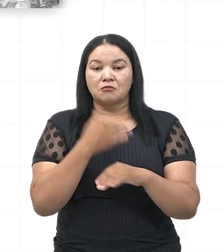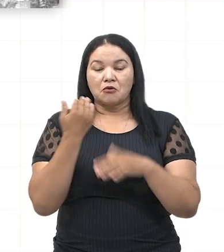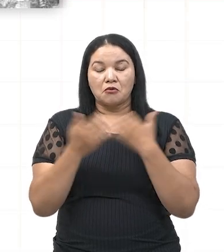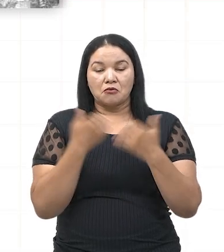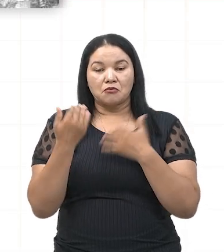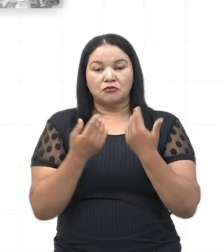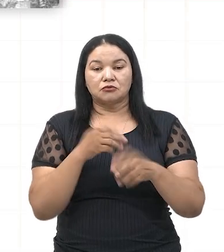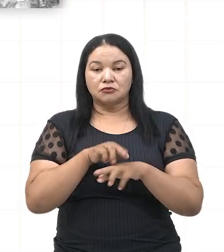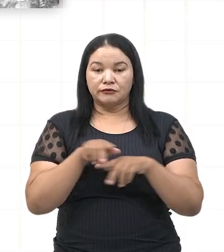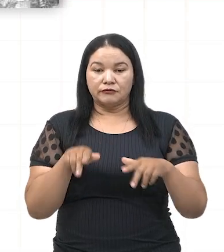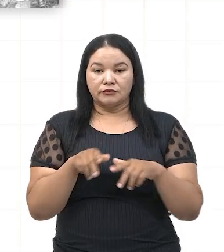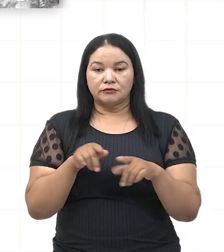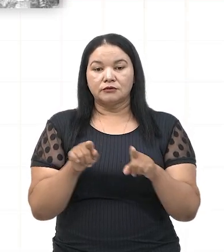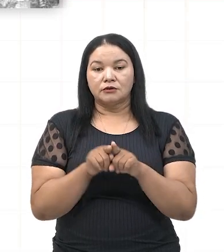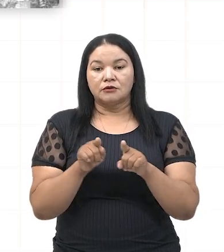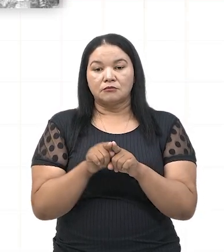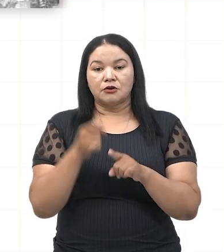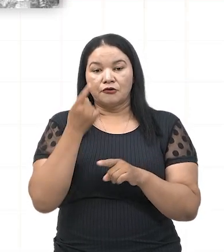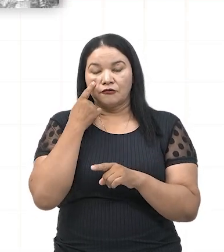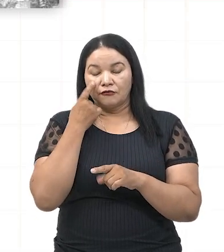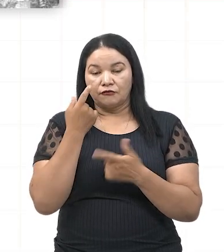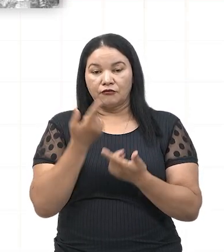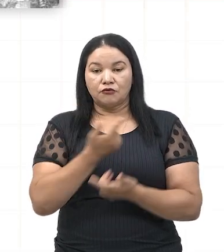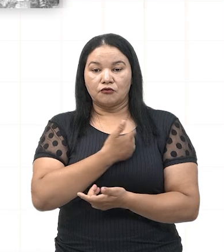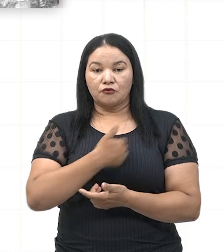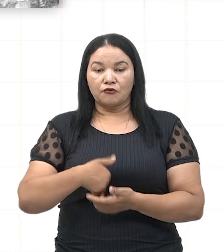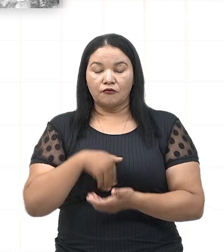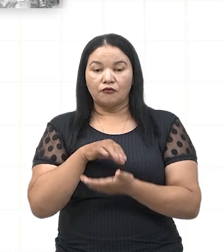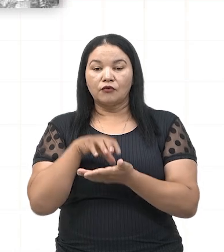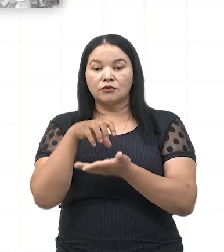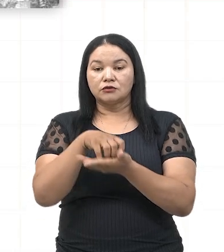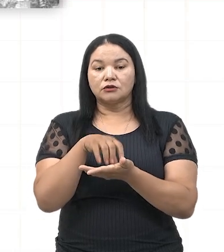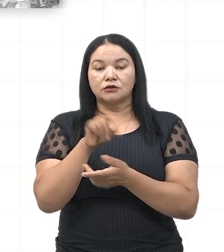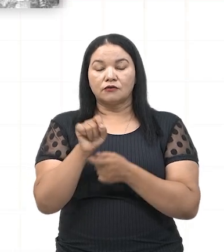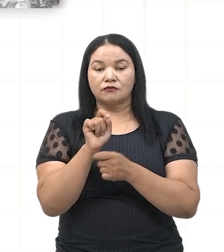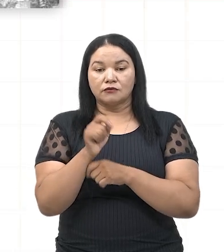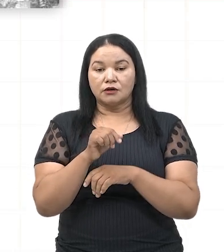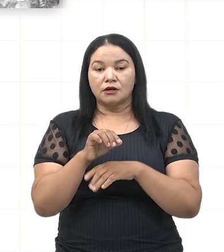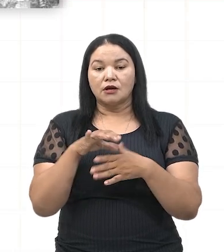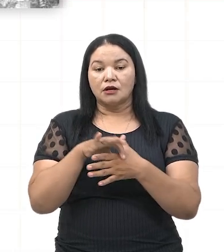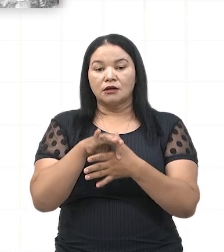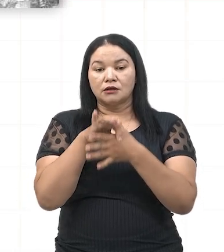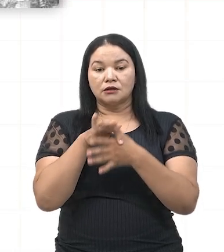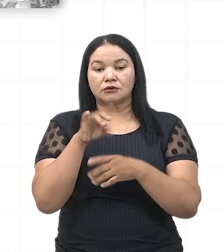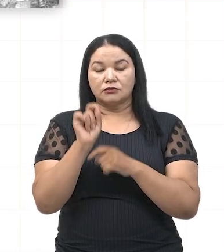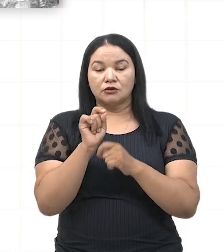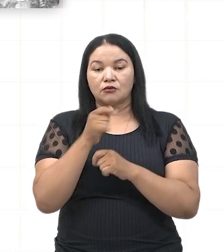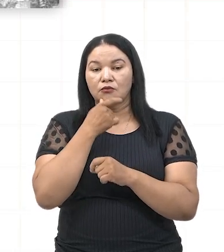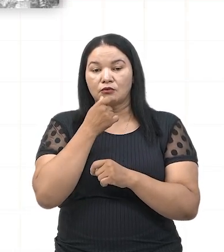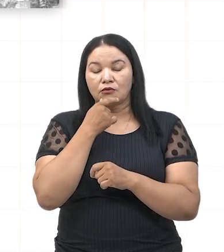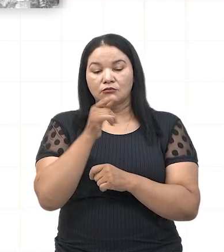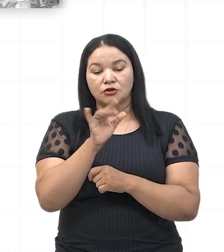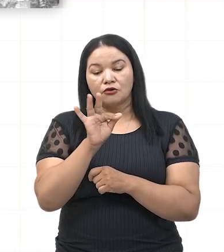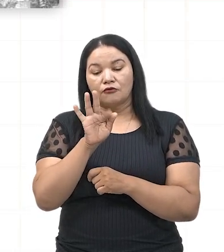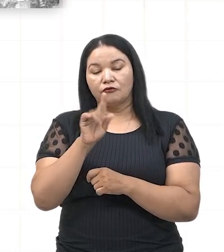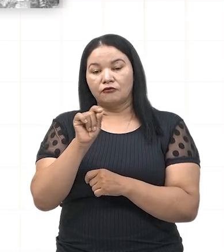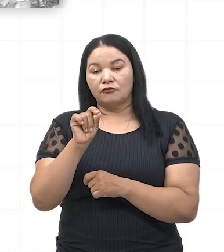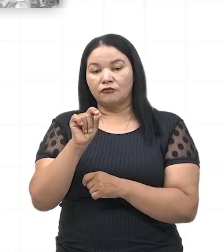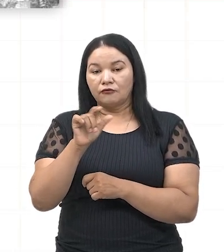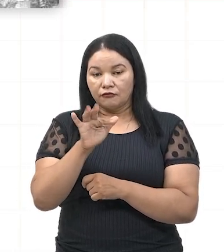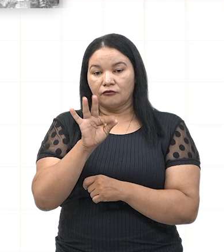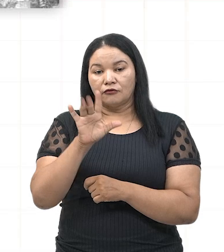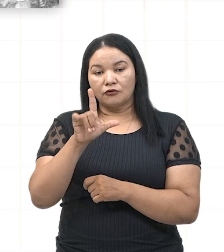nós temos aí a figura do governo central, em que é liderado por Floriano Peixoto, que vai